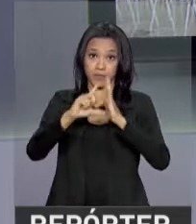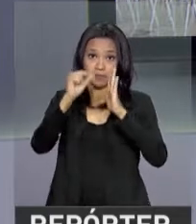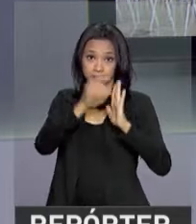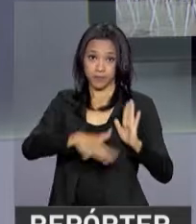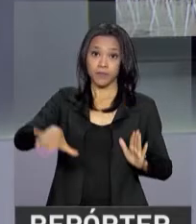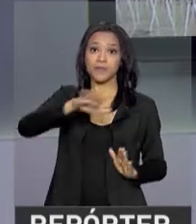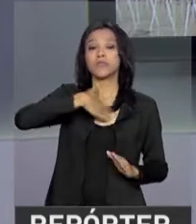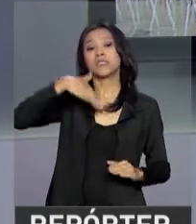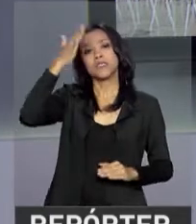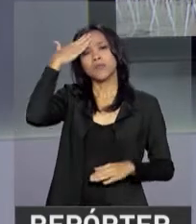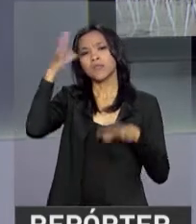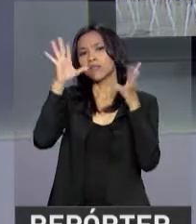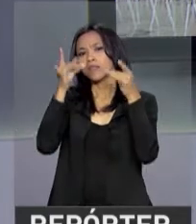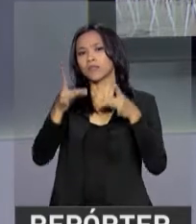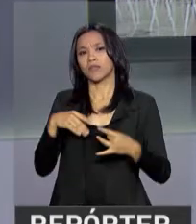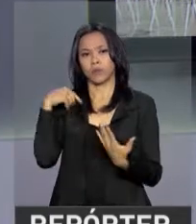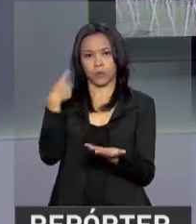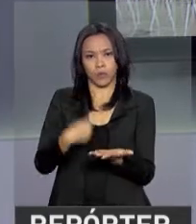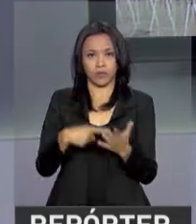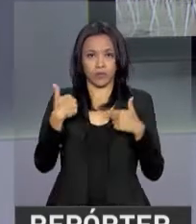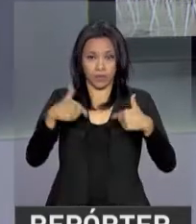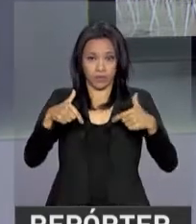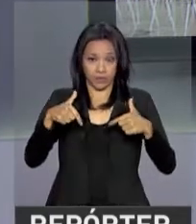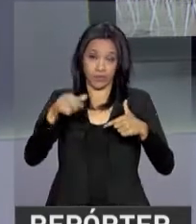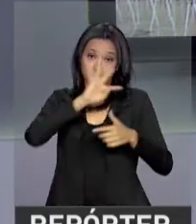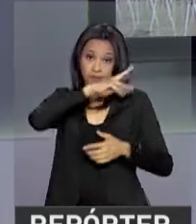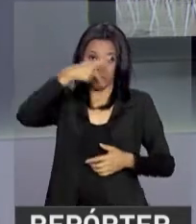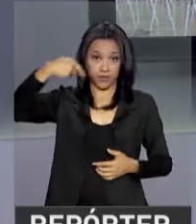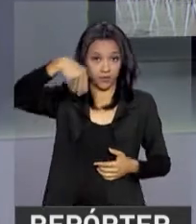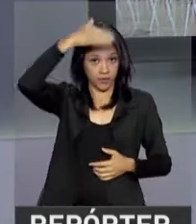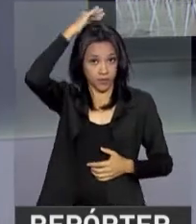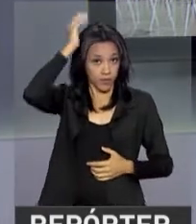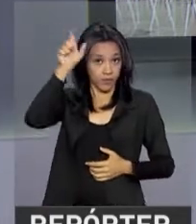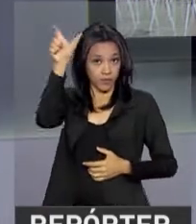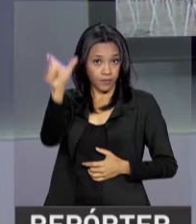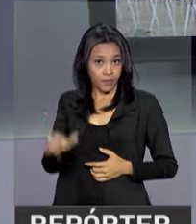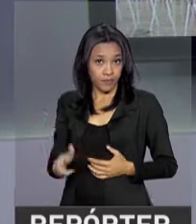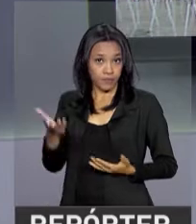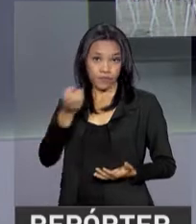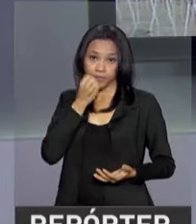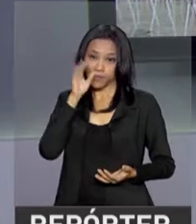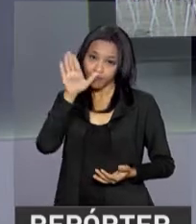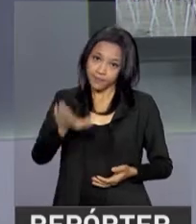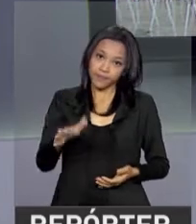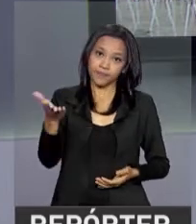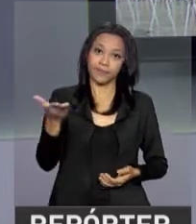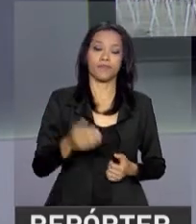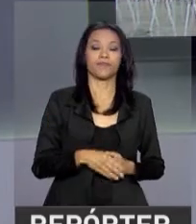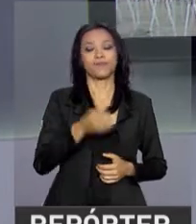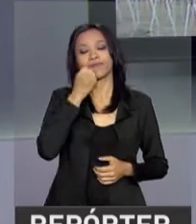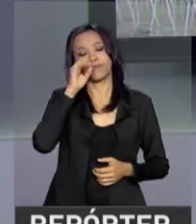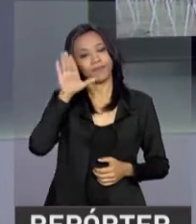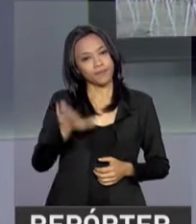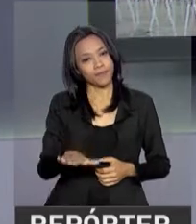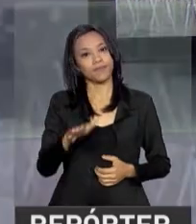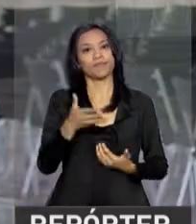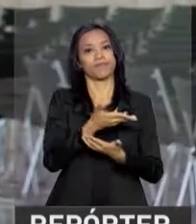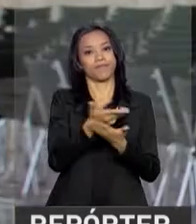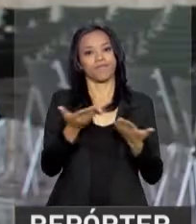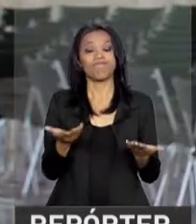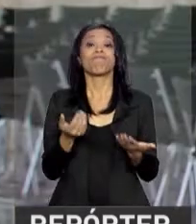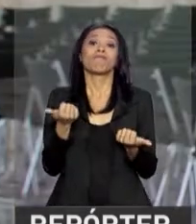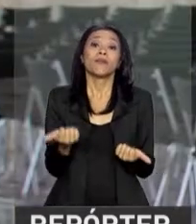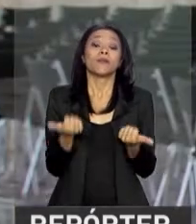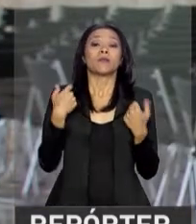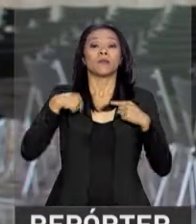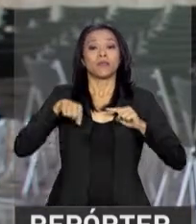agenda do presidente Michel Temer com a repórter Márcia Fernandes. Olá, Marcinha, boa tarde para você. Boa tarde, Thaísa. Olha, o